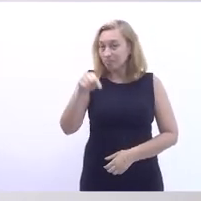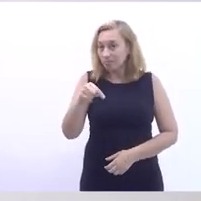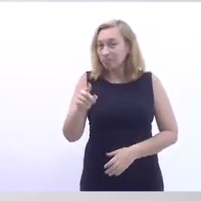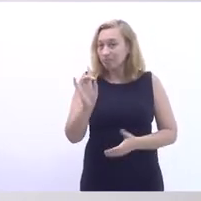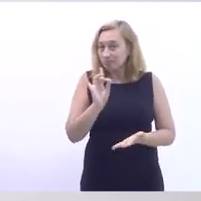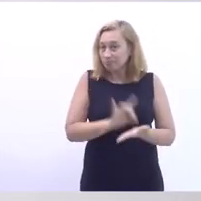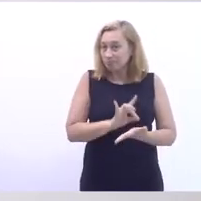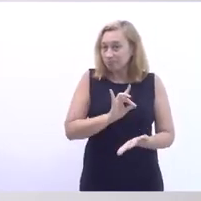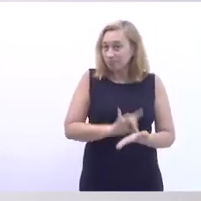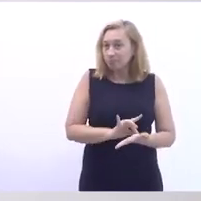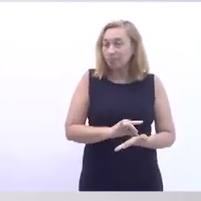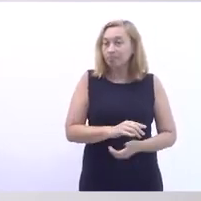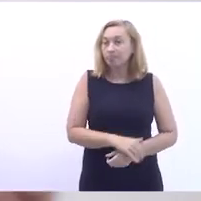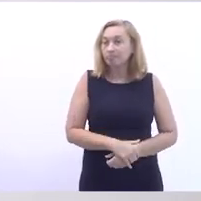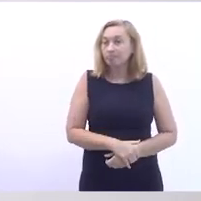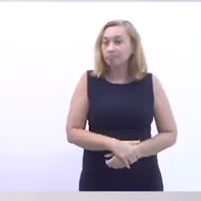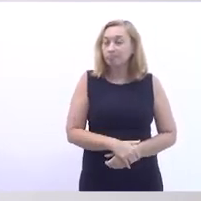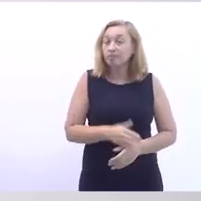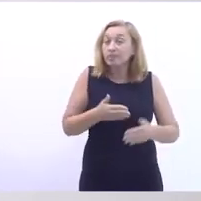realmente